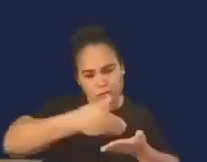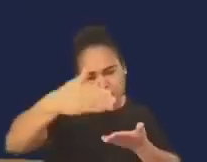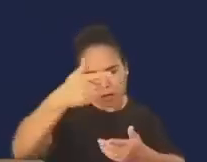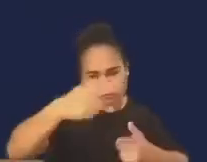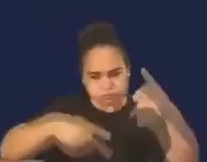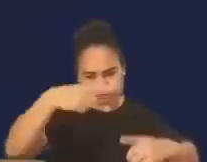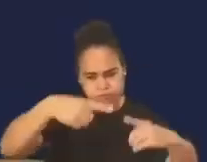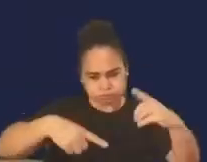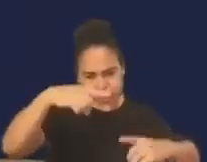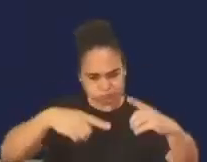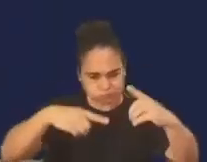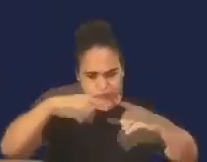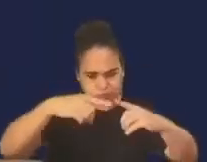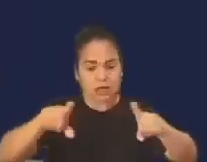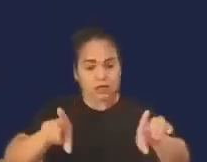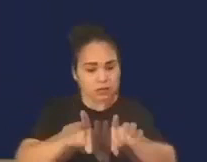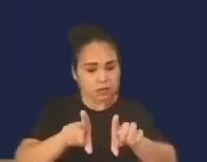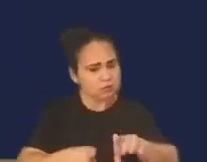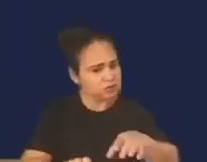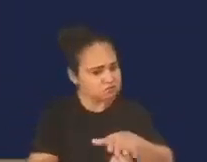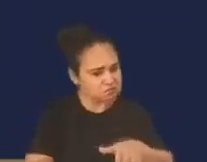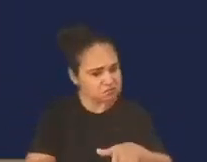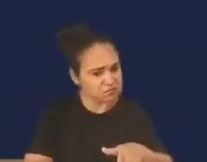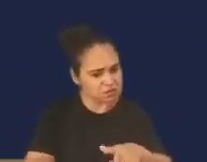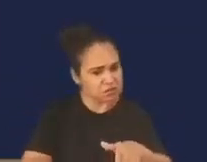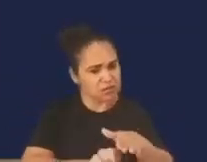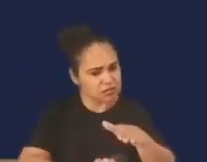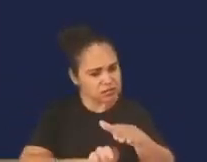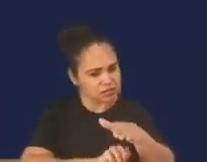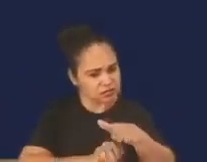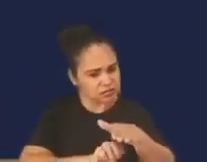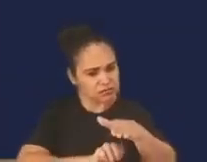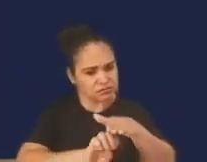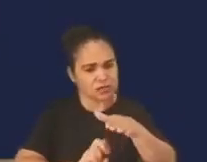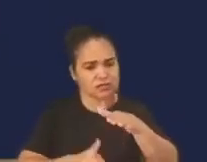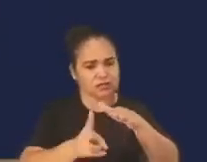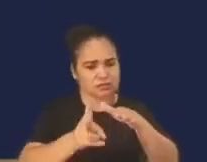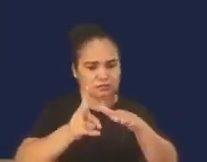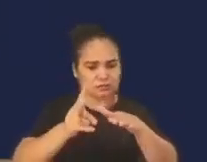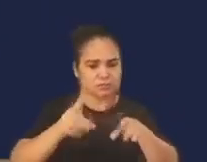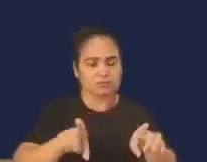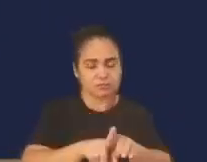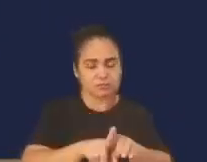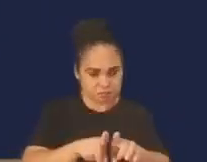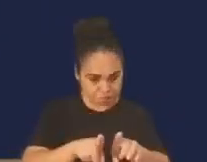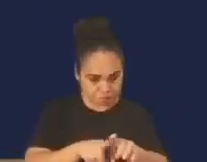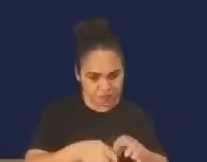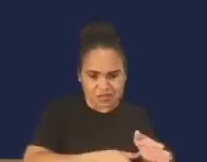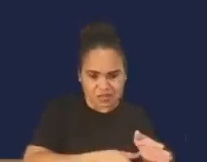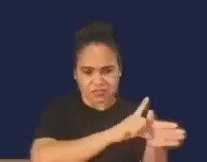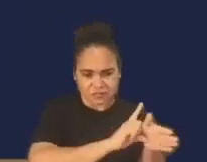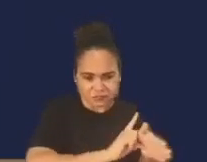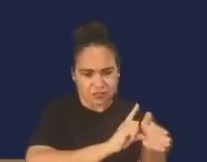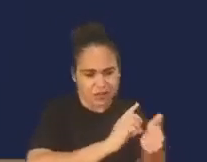governo e de grandes lideranças e da iniciativa privada em prol da gente antecipar e começar a ter